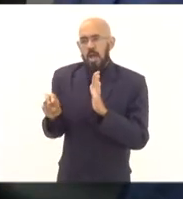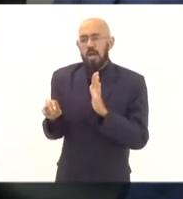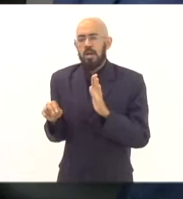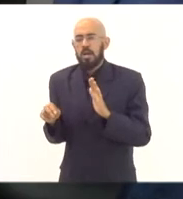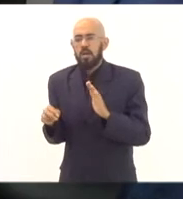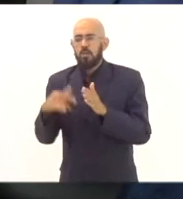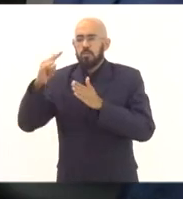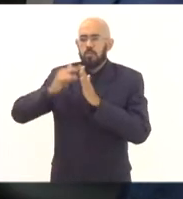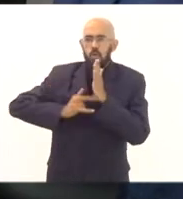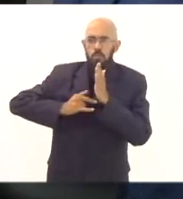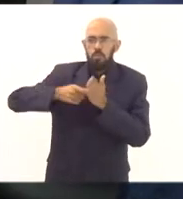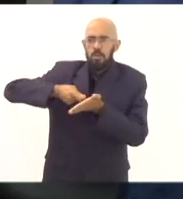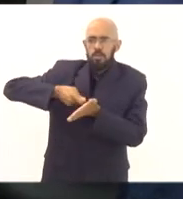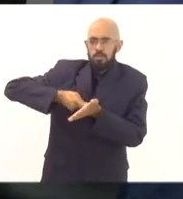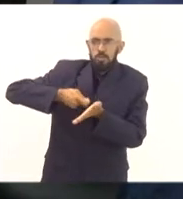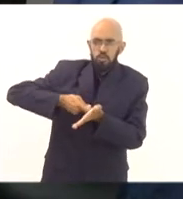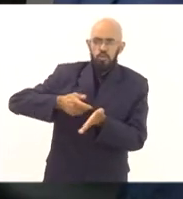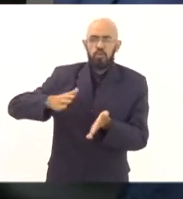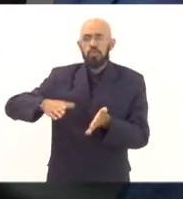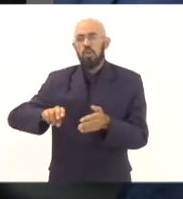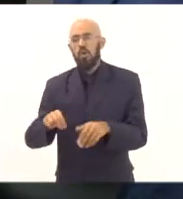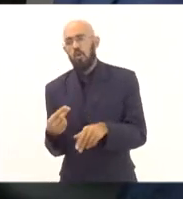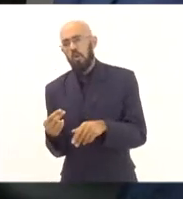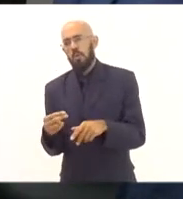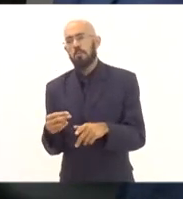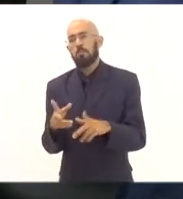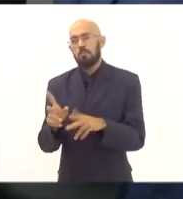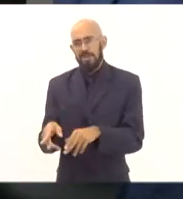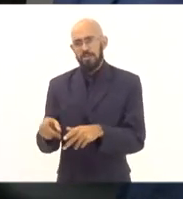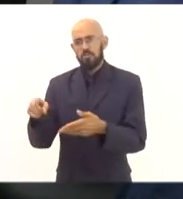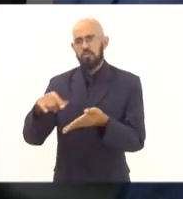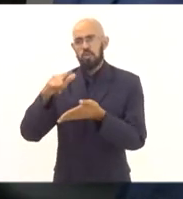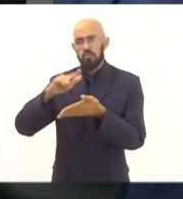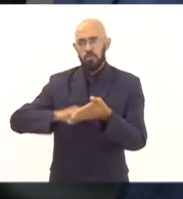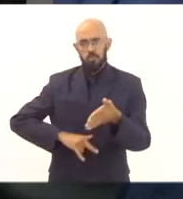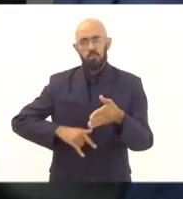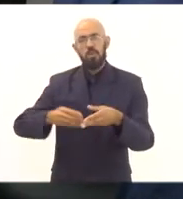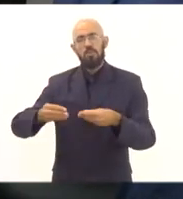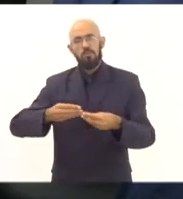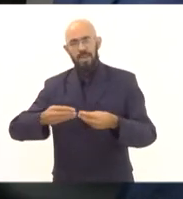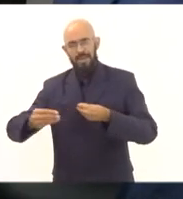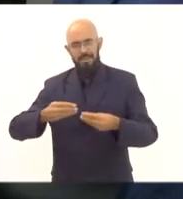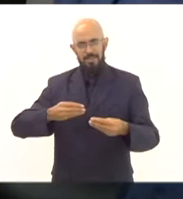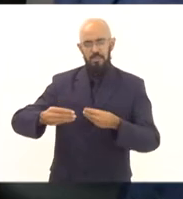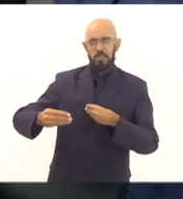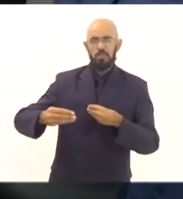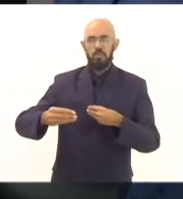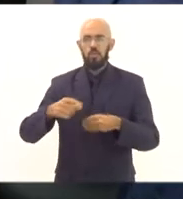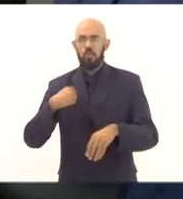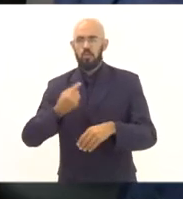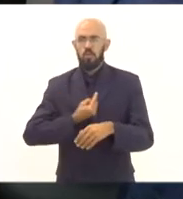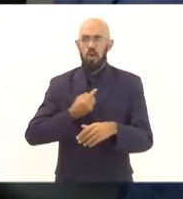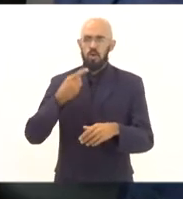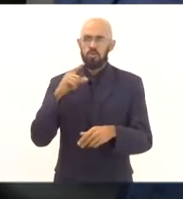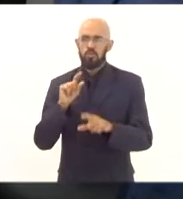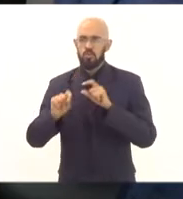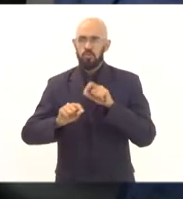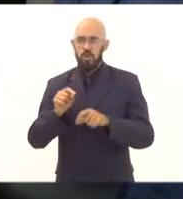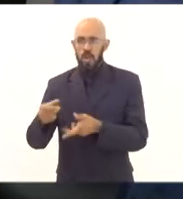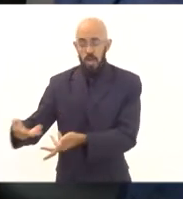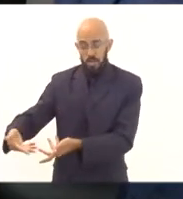quando começa a sair exigida apesar de ser uma de ser uma documentação bastante flexível como eu coloquei a gente